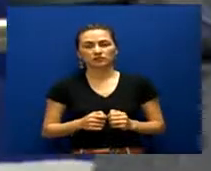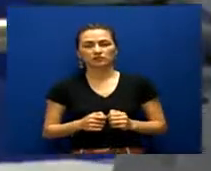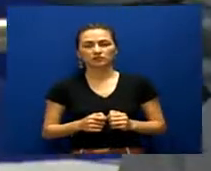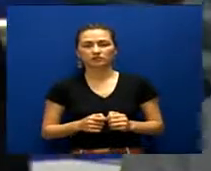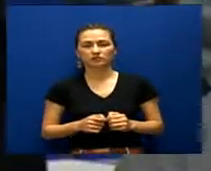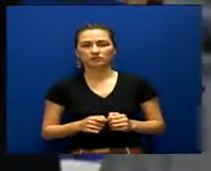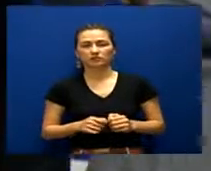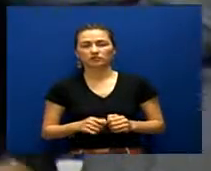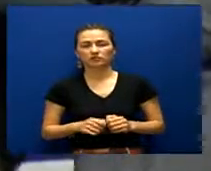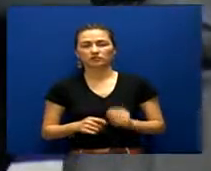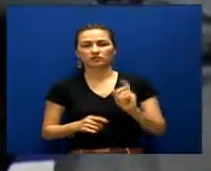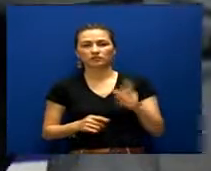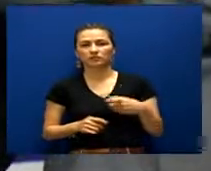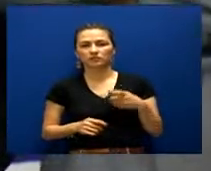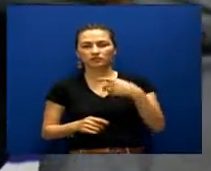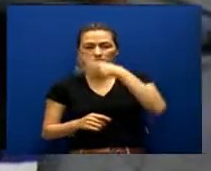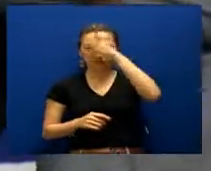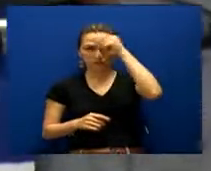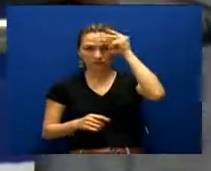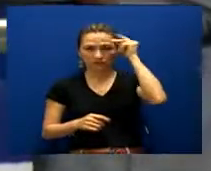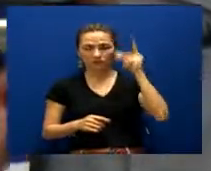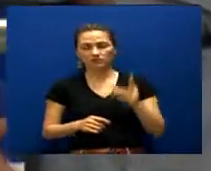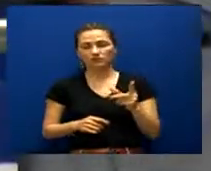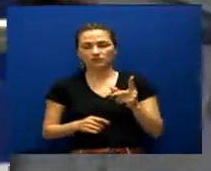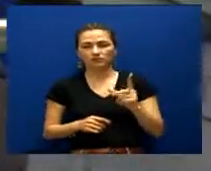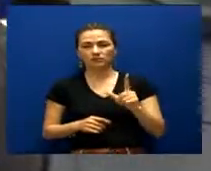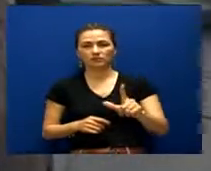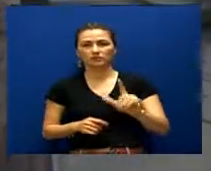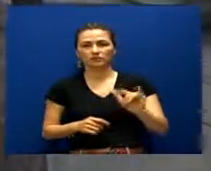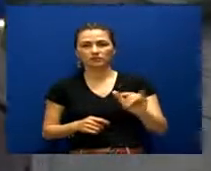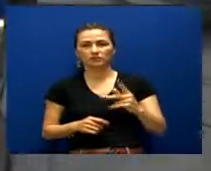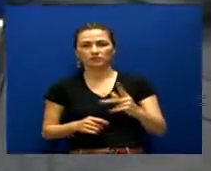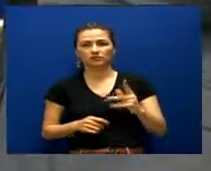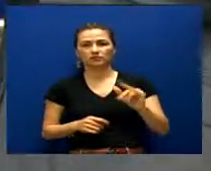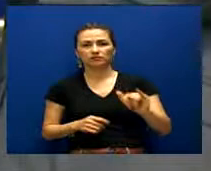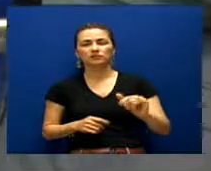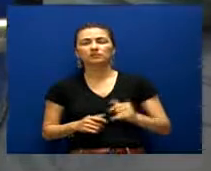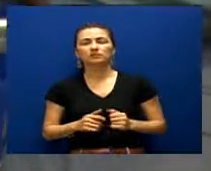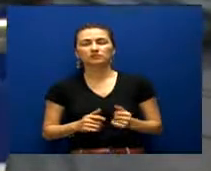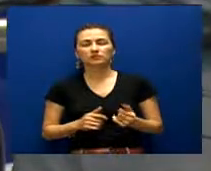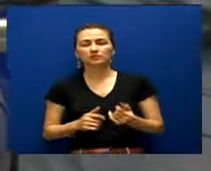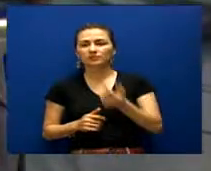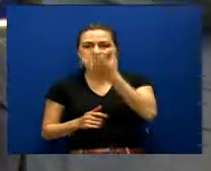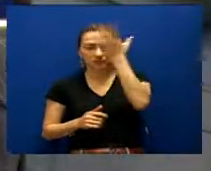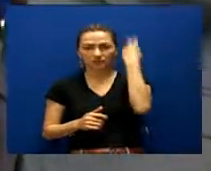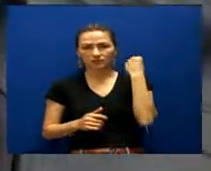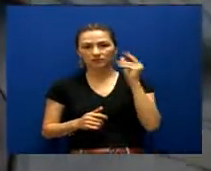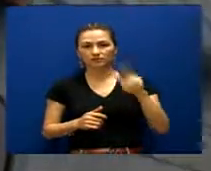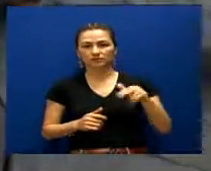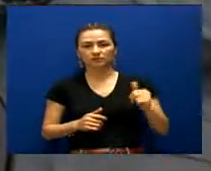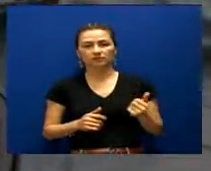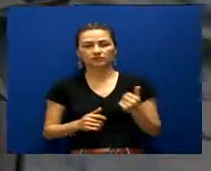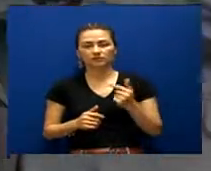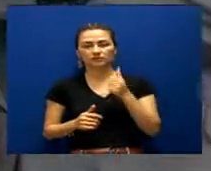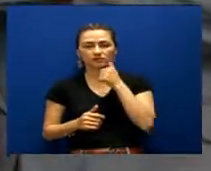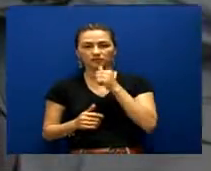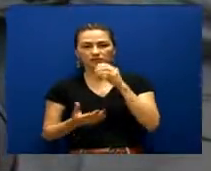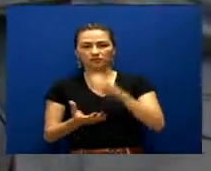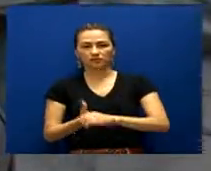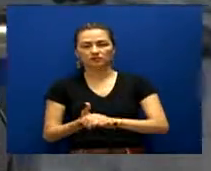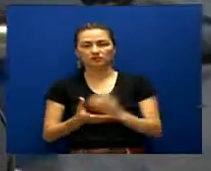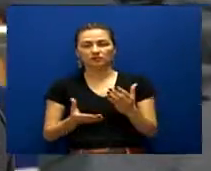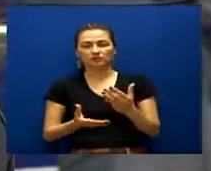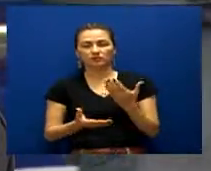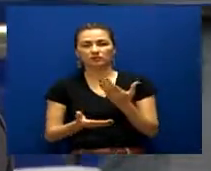O ex-prefeito Vitor Lippe disse que nunca esquece uma das cenas quando minha esposa